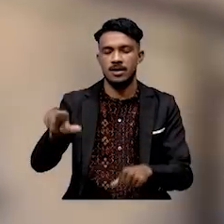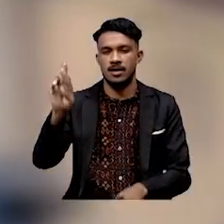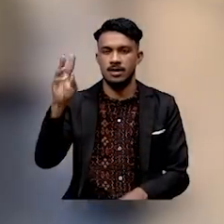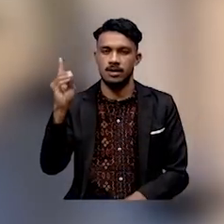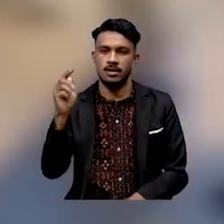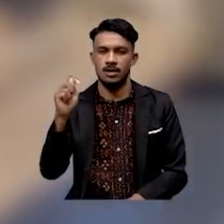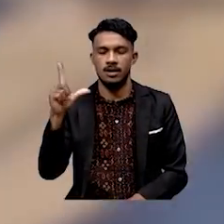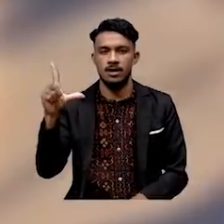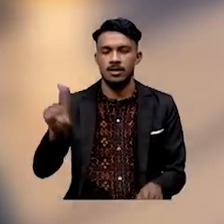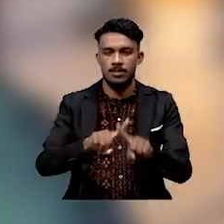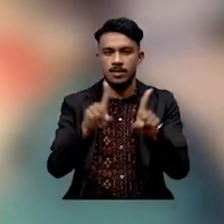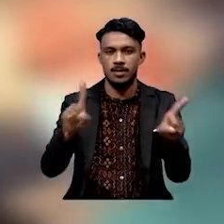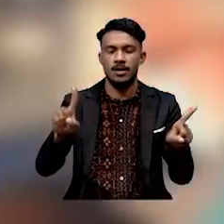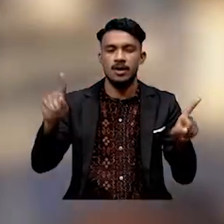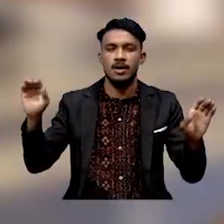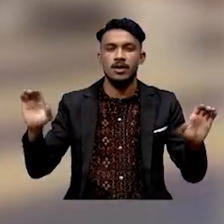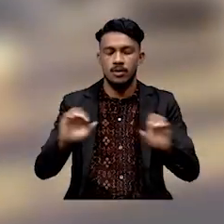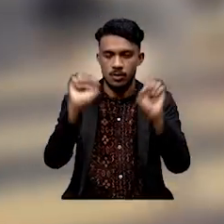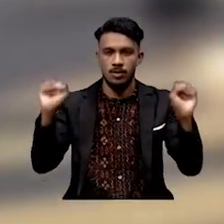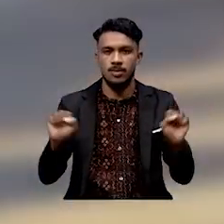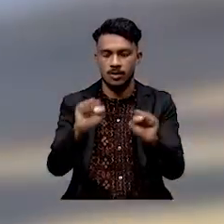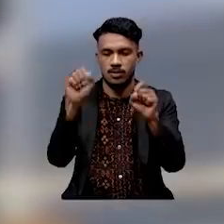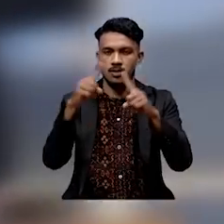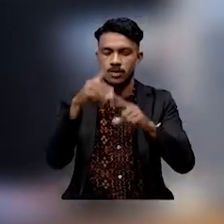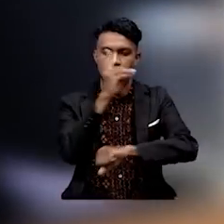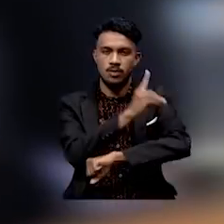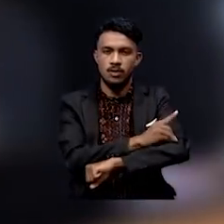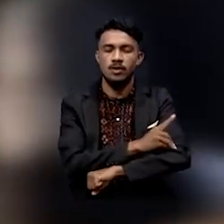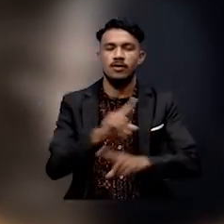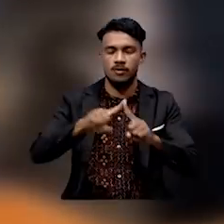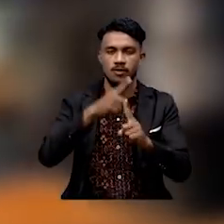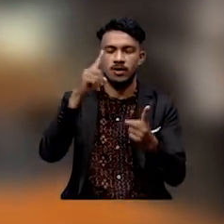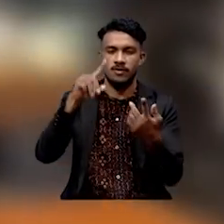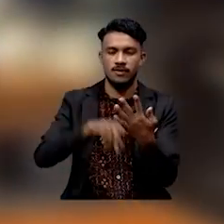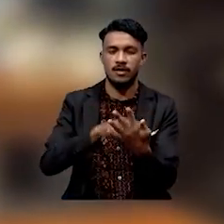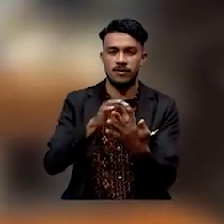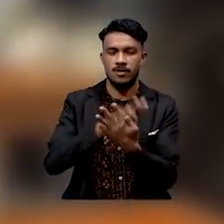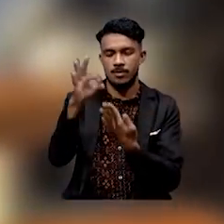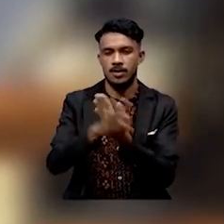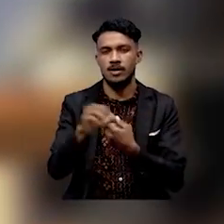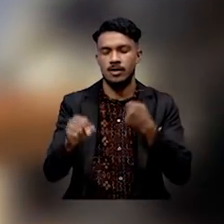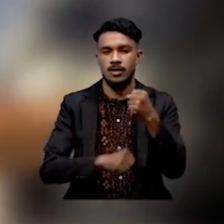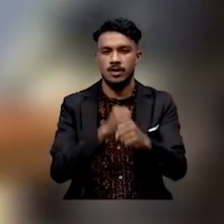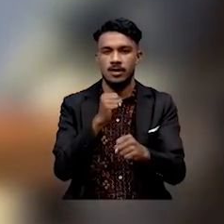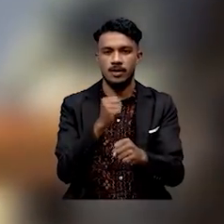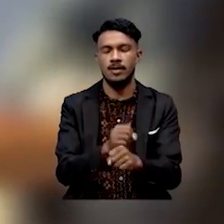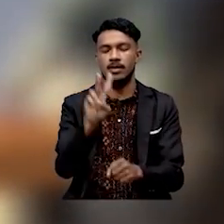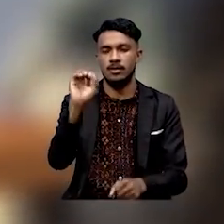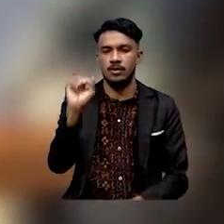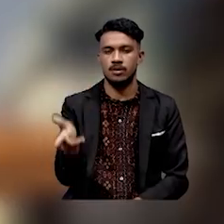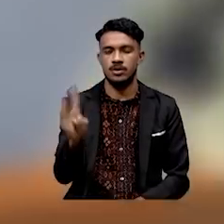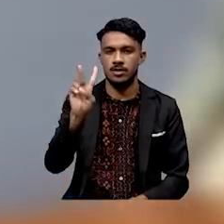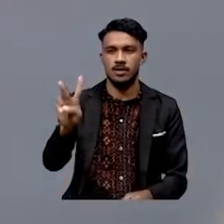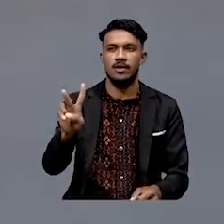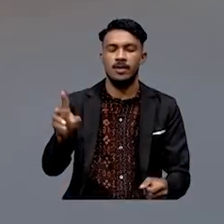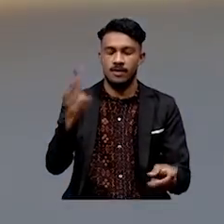bem domingo, lorong nem fulano fevereiro, tina de rua Ruanulo, recém Ruané, visita Santuário Nossa Senhora de Fátima, Portugal. E a Fátima